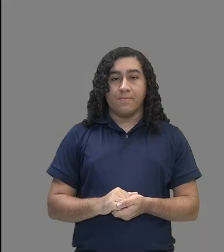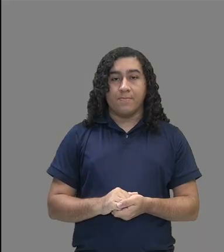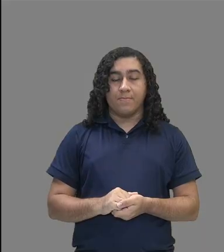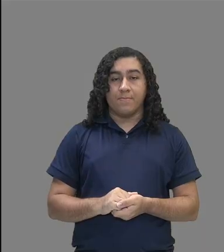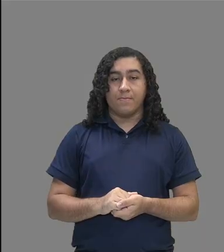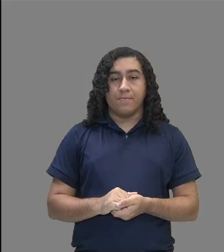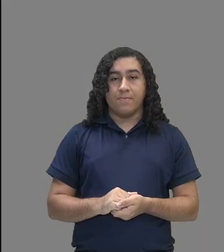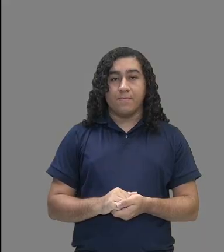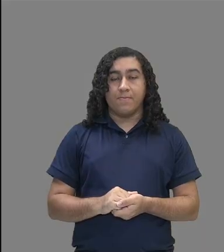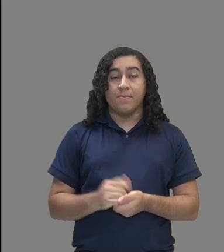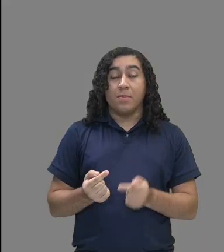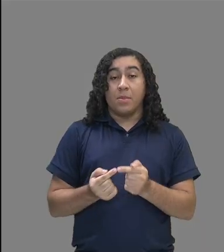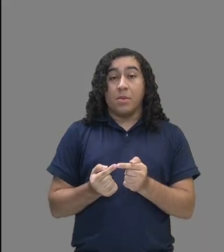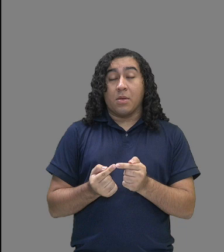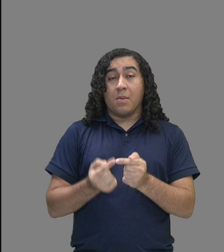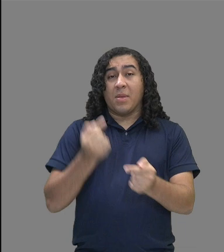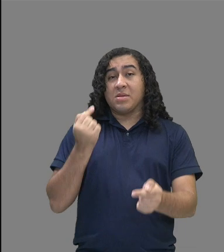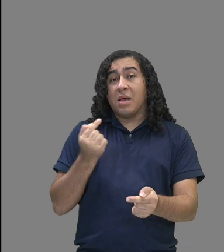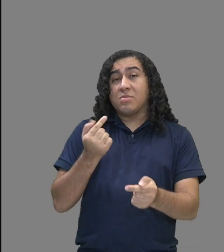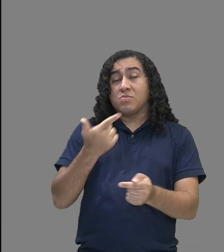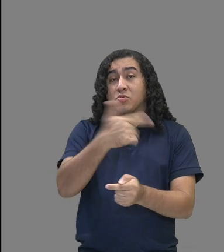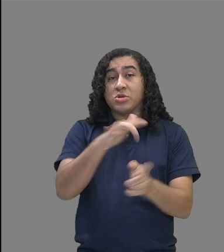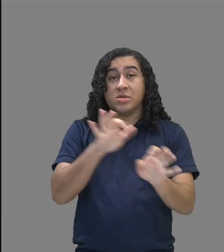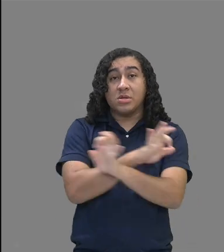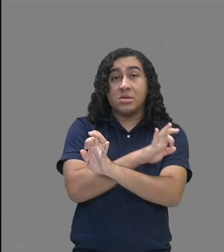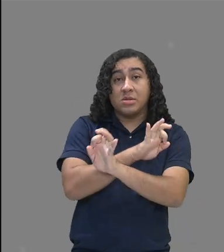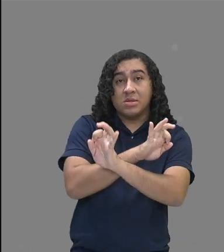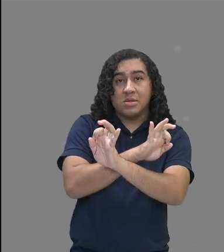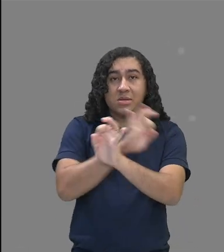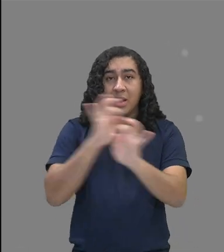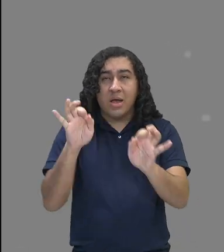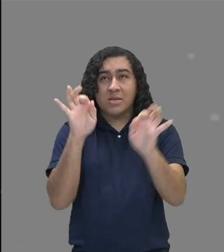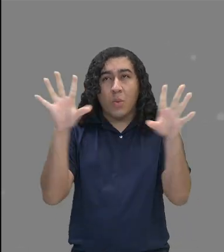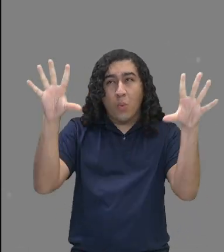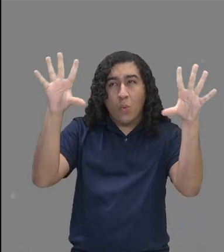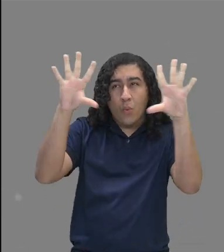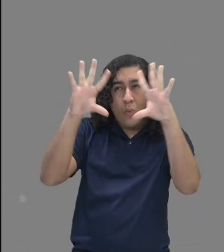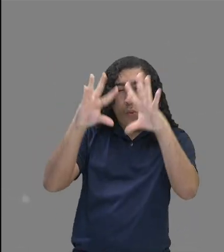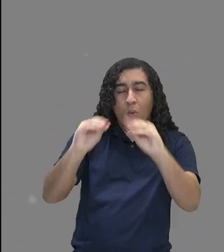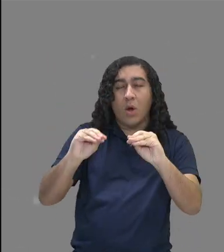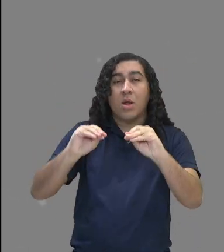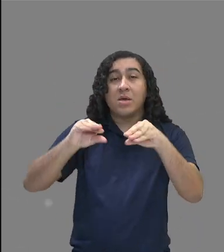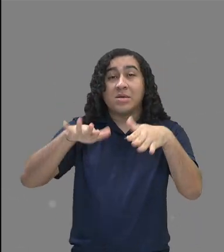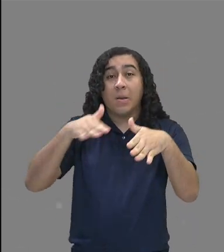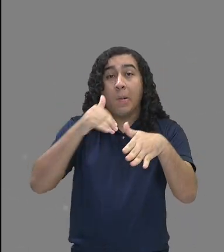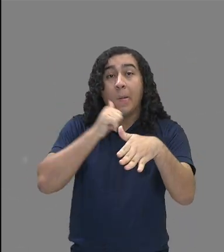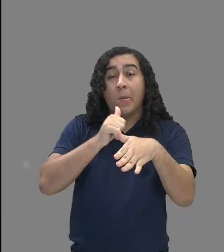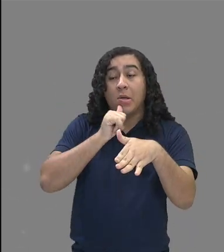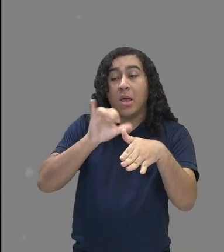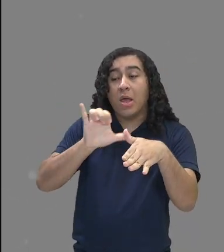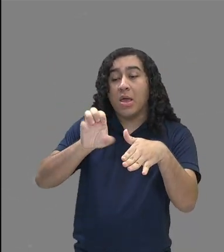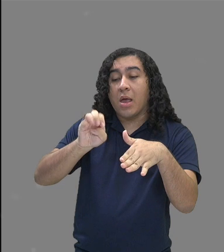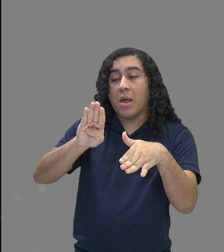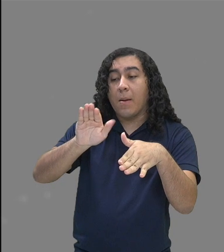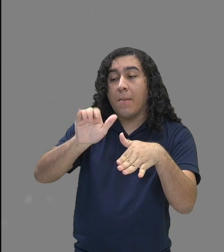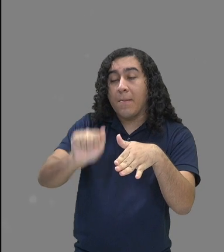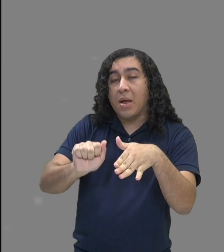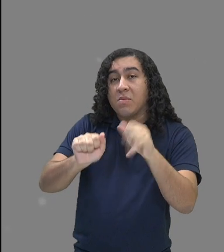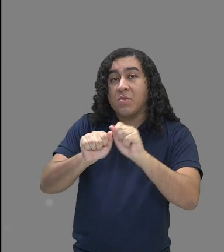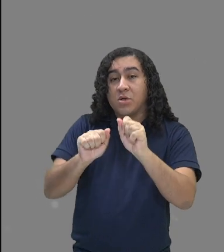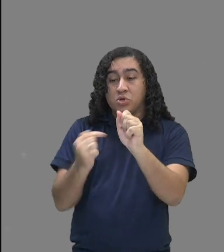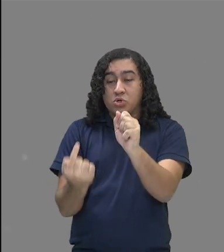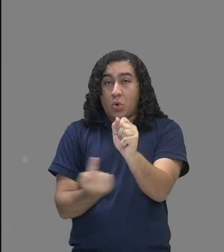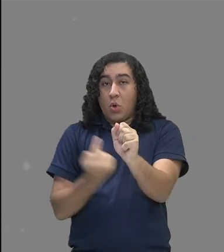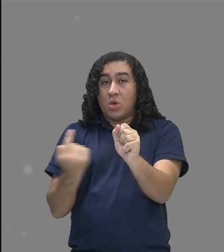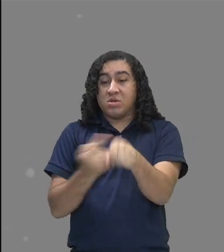No princípio, não havia nada além de trevas. Então uma mulher, Iebá-Beló, fez a si mesma do